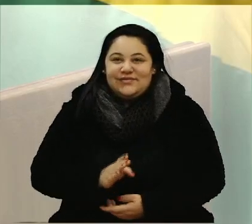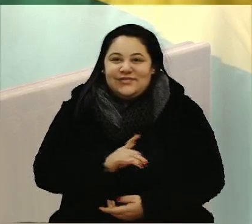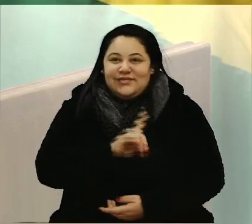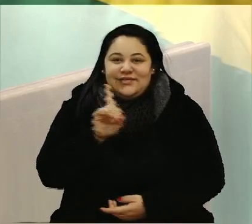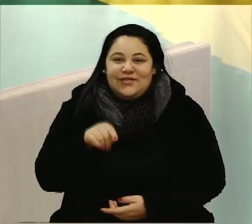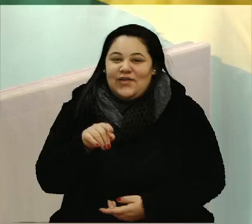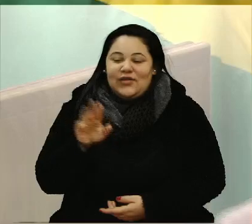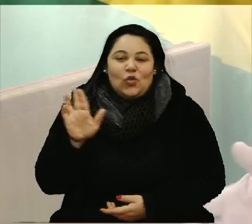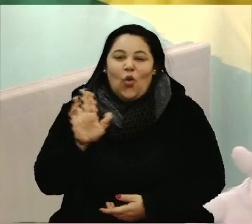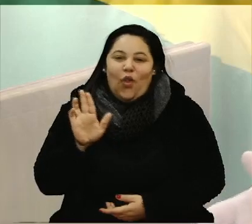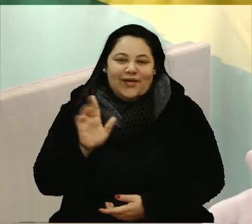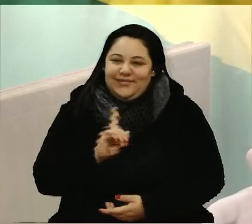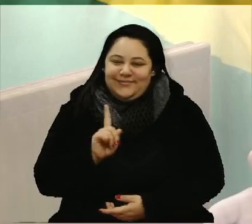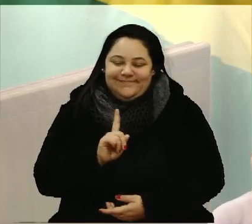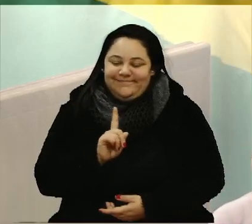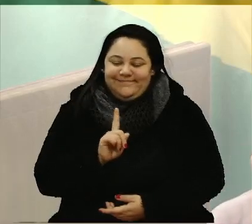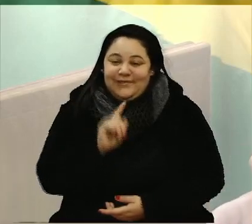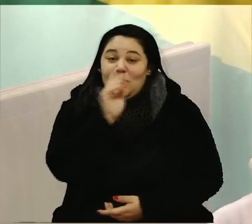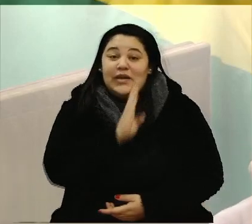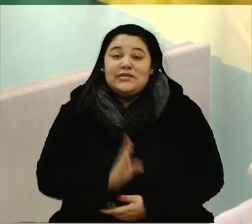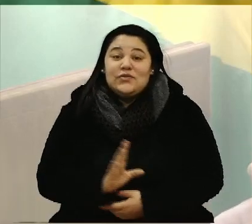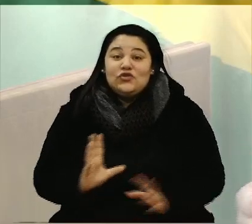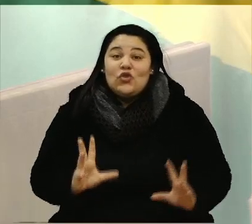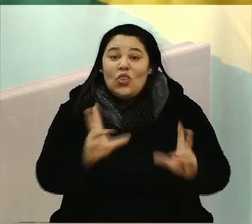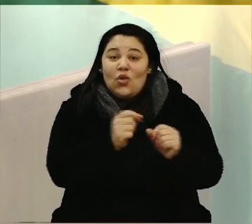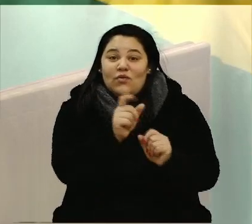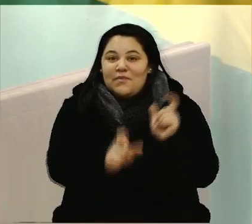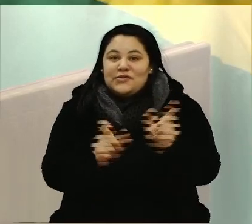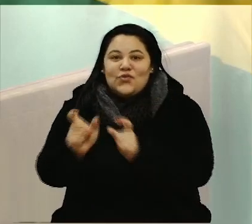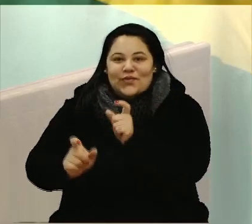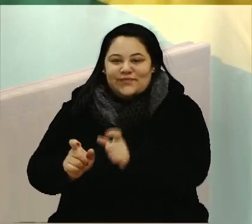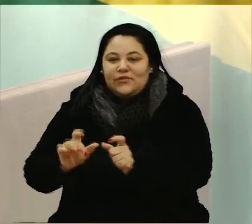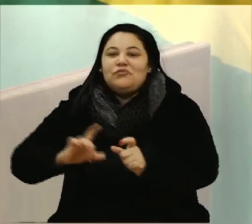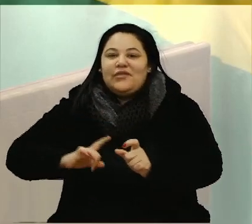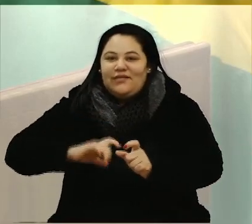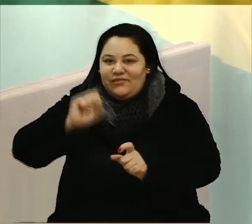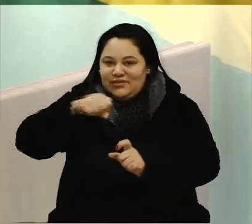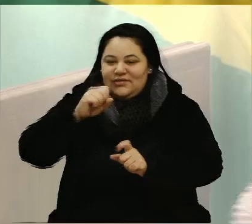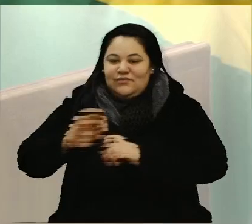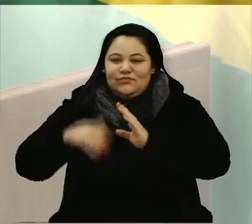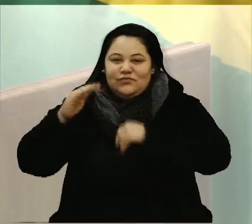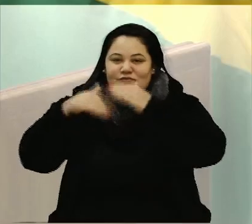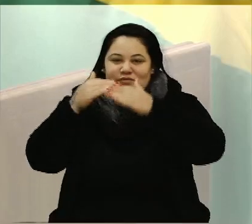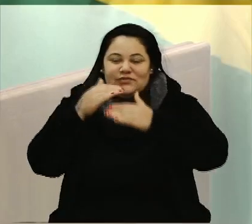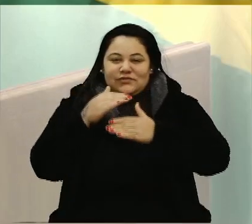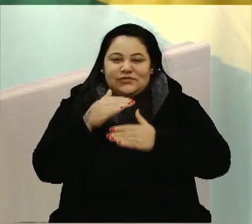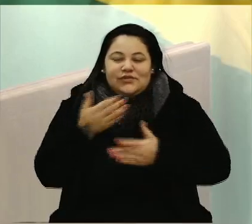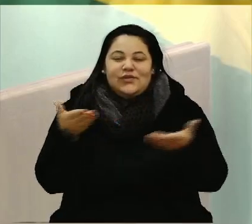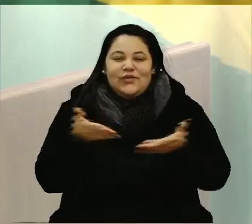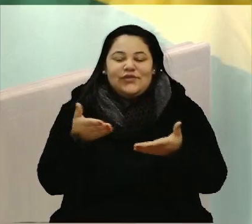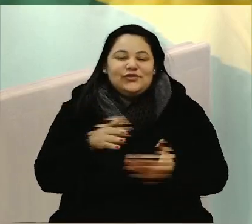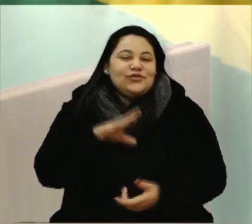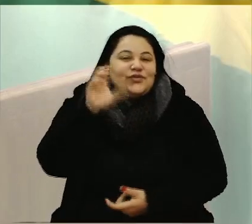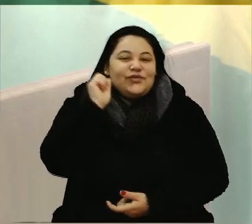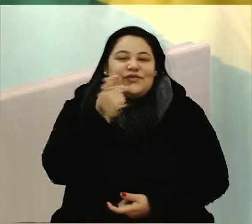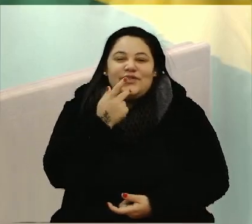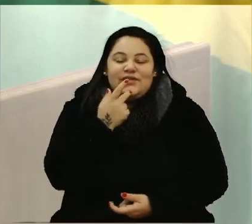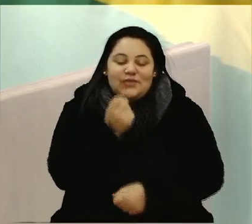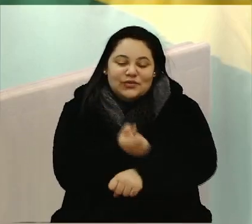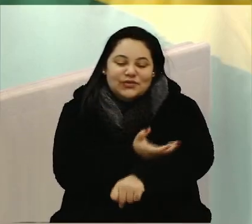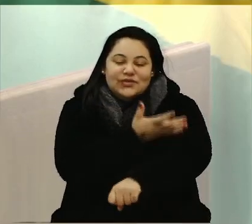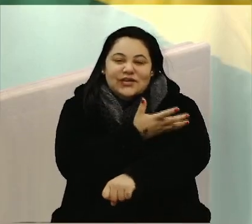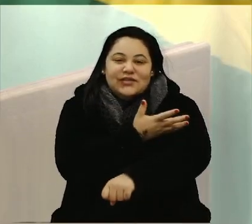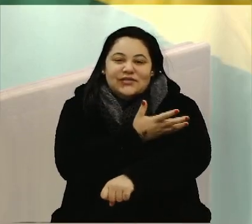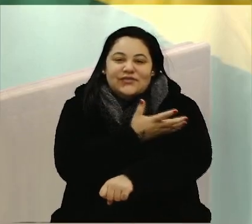de todos. Então, teve muitos avanços. Escutei ele hoje emocionado falando na rádio por toda a